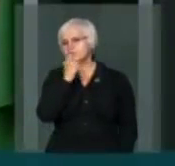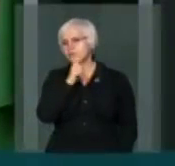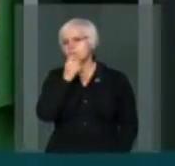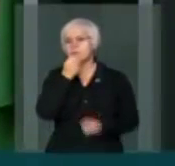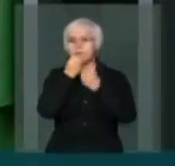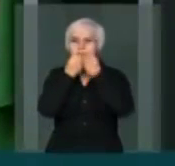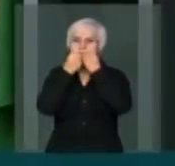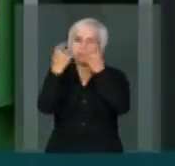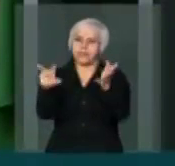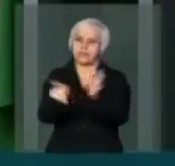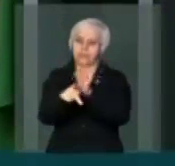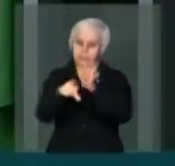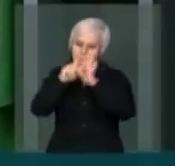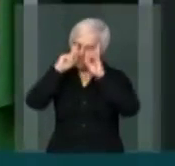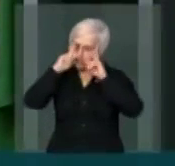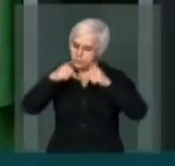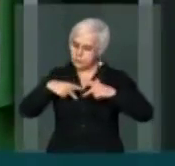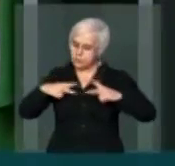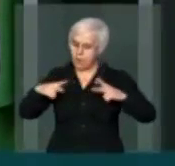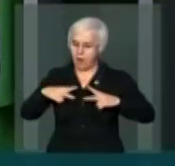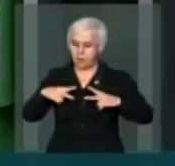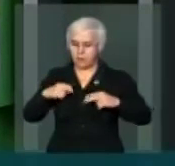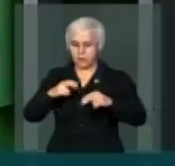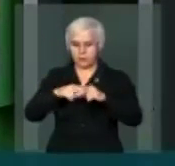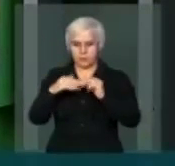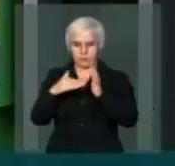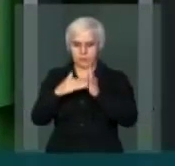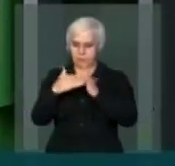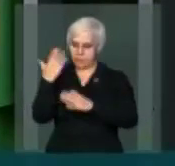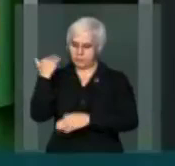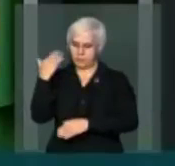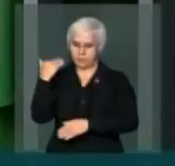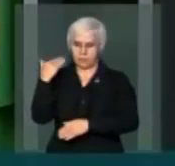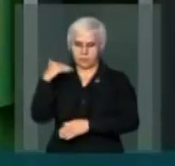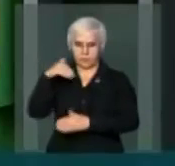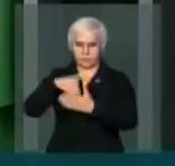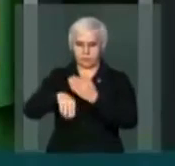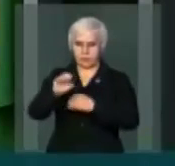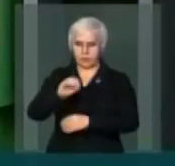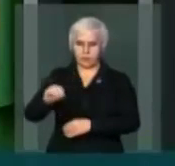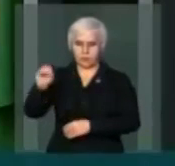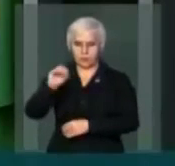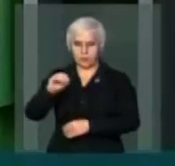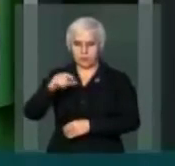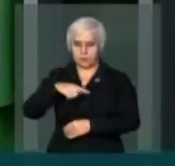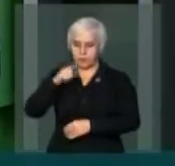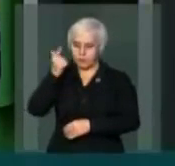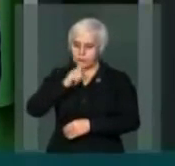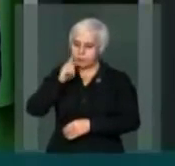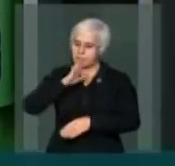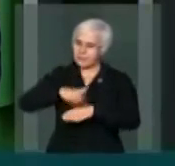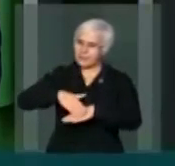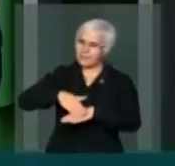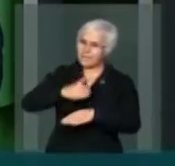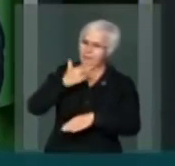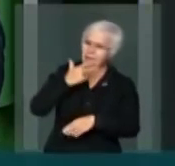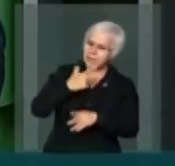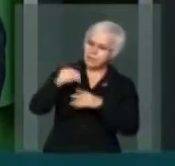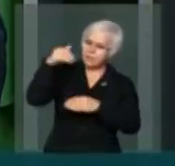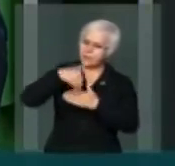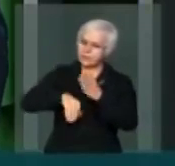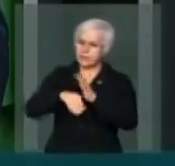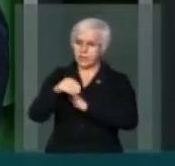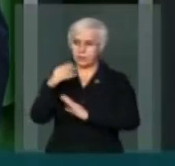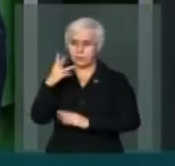desabafo pessoal, vez que no último pleito de outubro, embora mais bem votado que 3 deputados